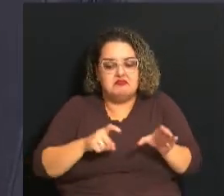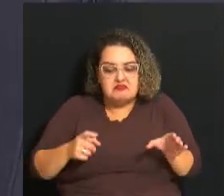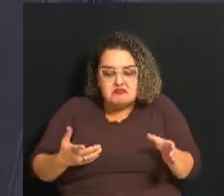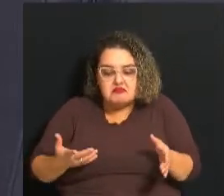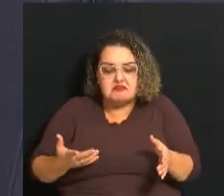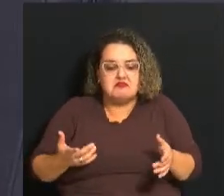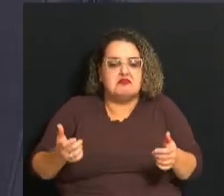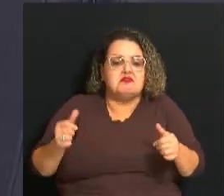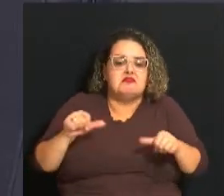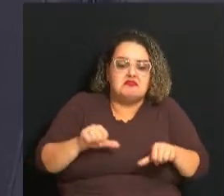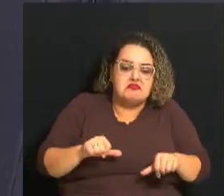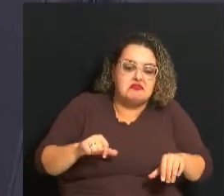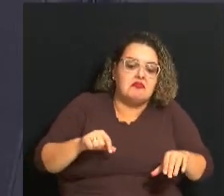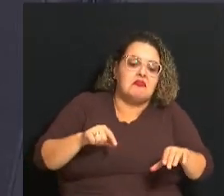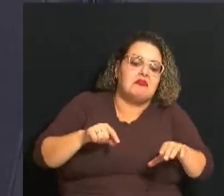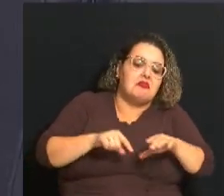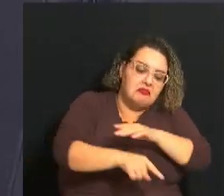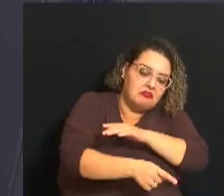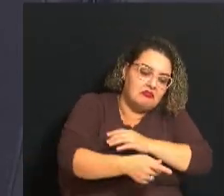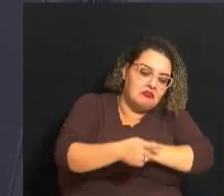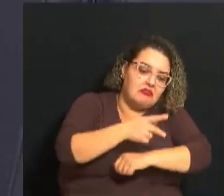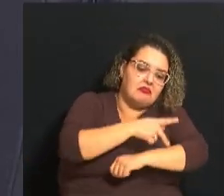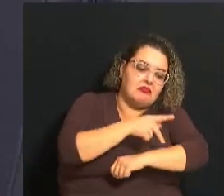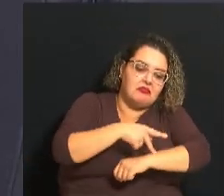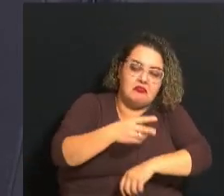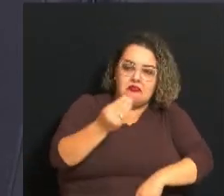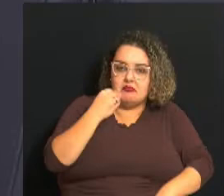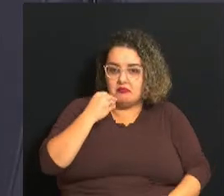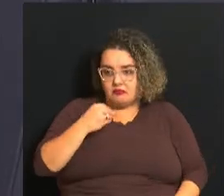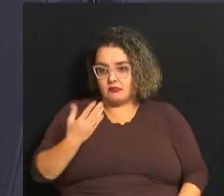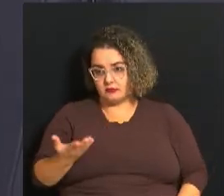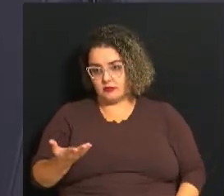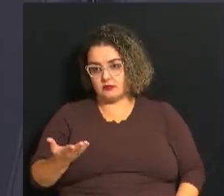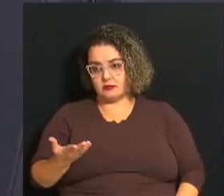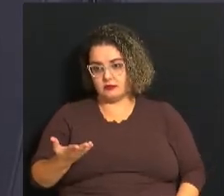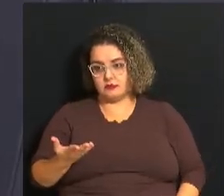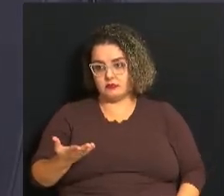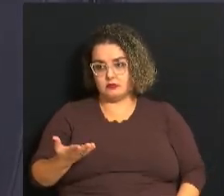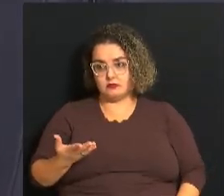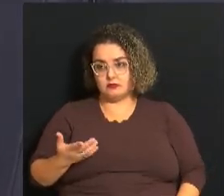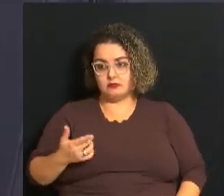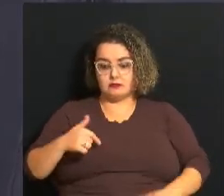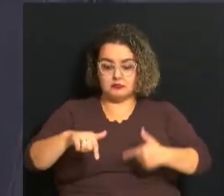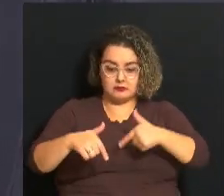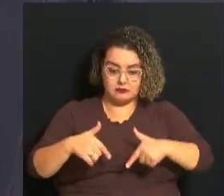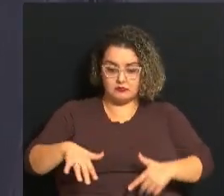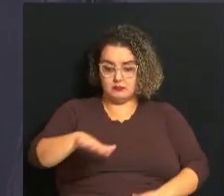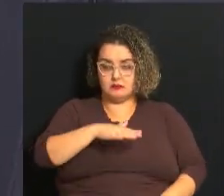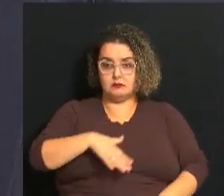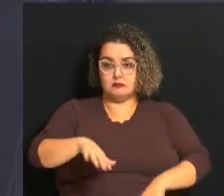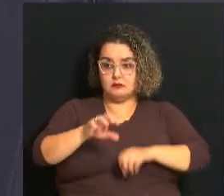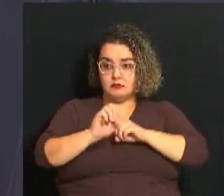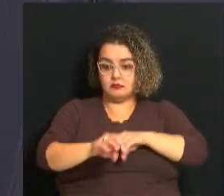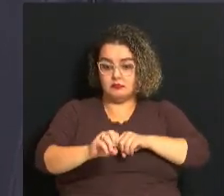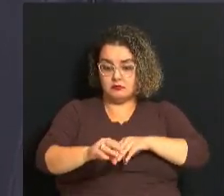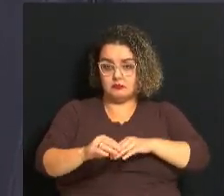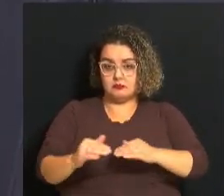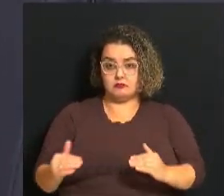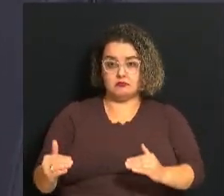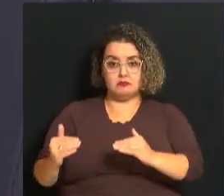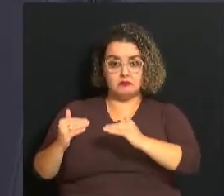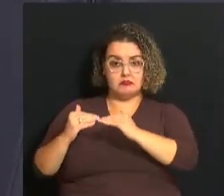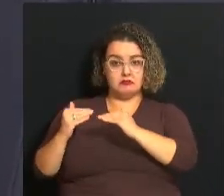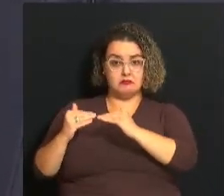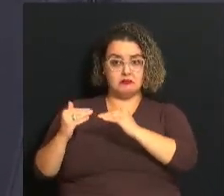estão afundadas na Pedagogia do fracasso e é trabalhadores da educação que se eu coloco em favor da destruição